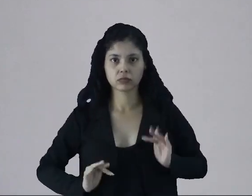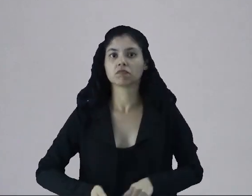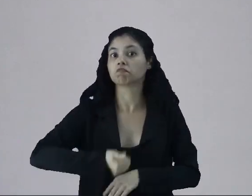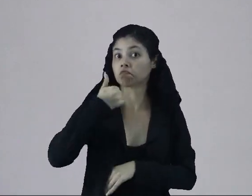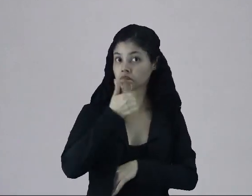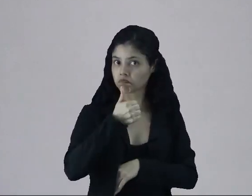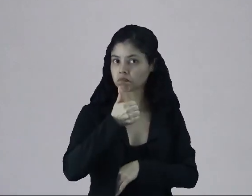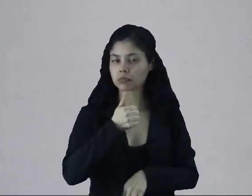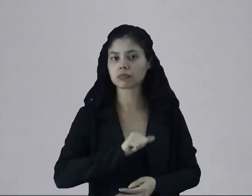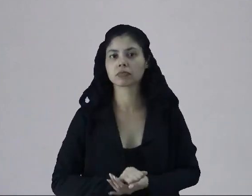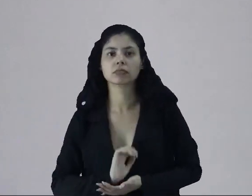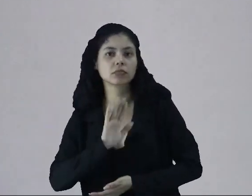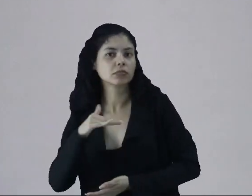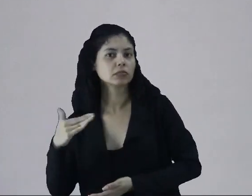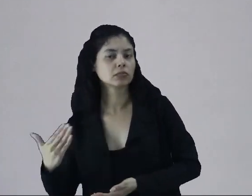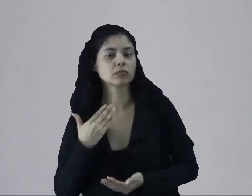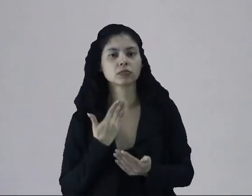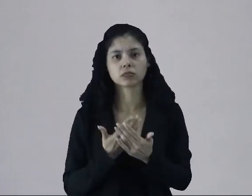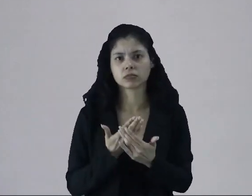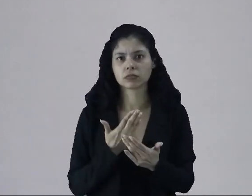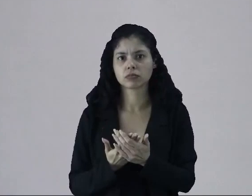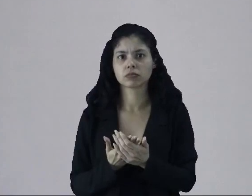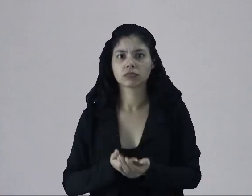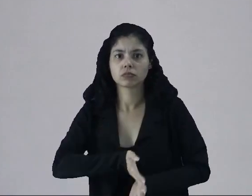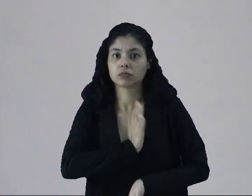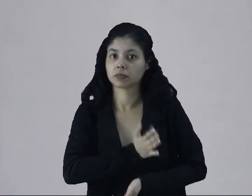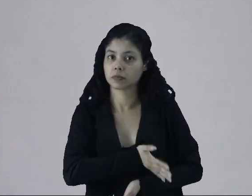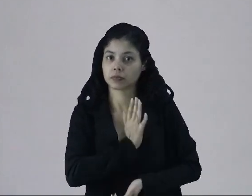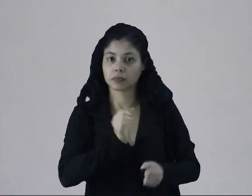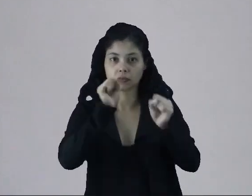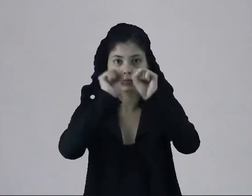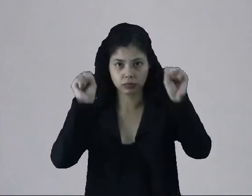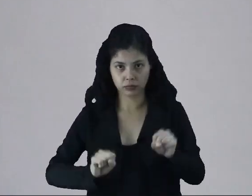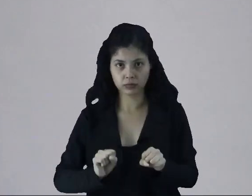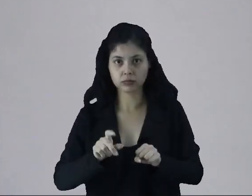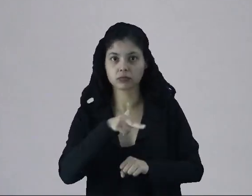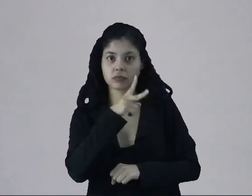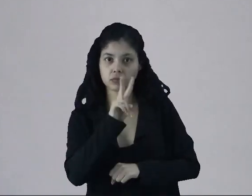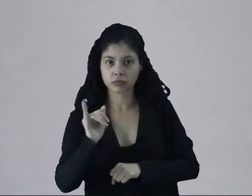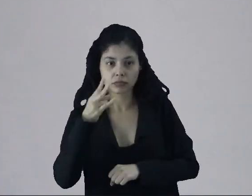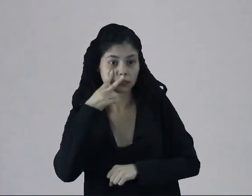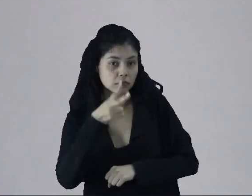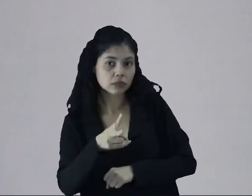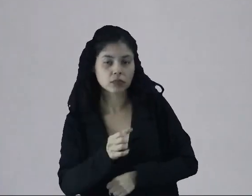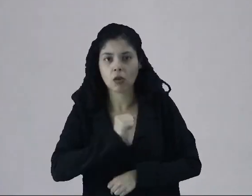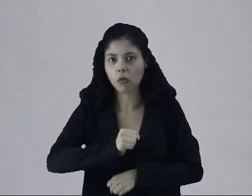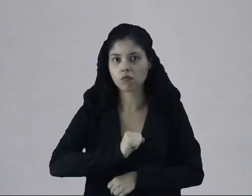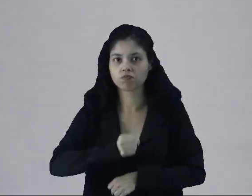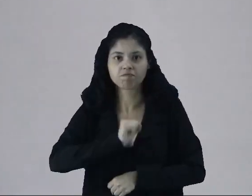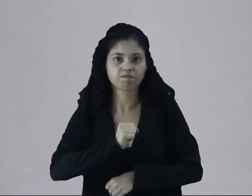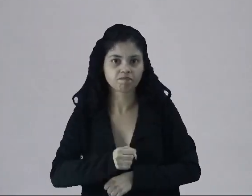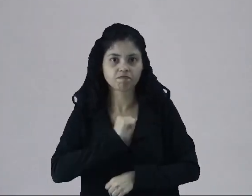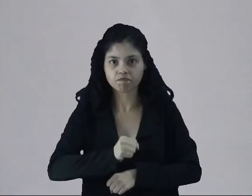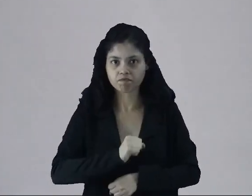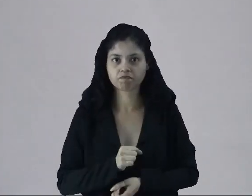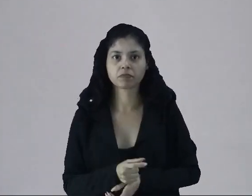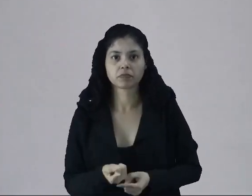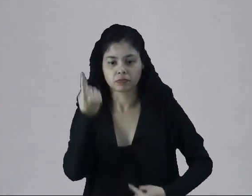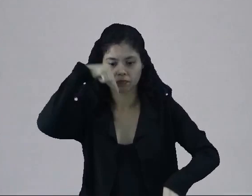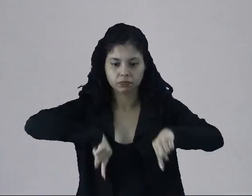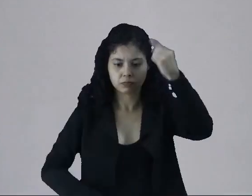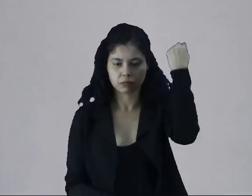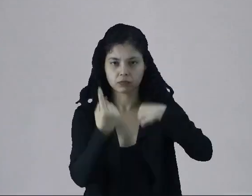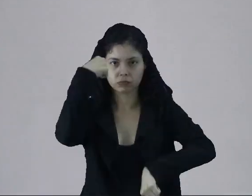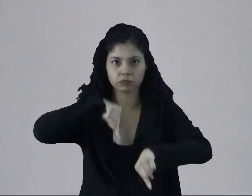positivo. Então, quando você estuda, por exemplo, o sistema cardiovascular, você vai olhar lá sobre os batimentos cardíacos, sobre a circulação do